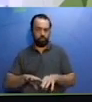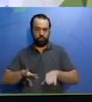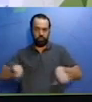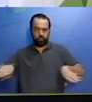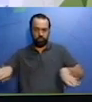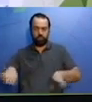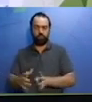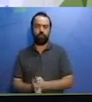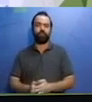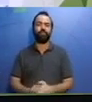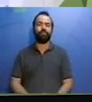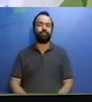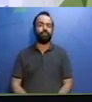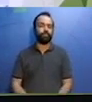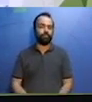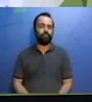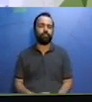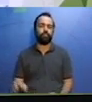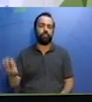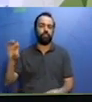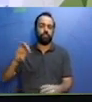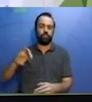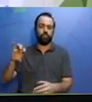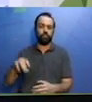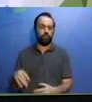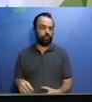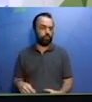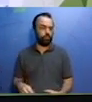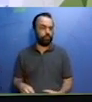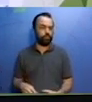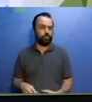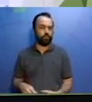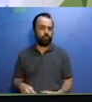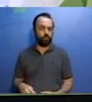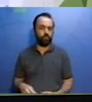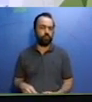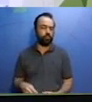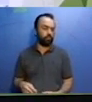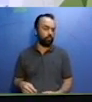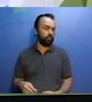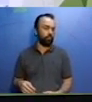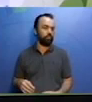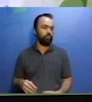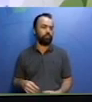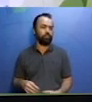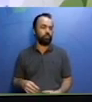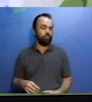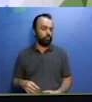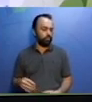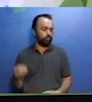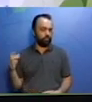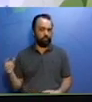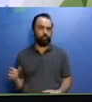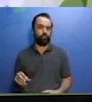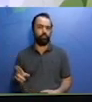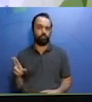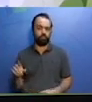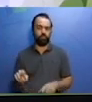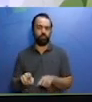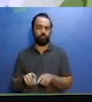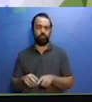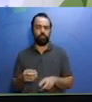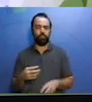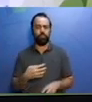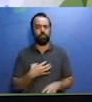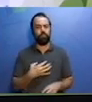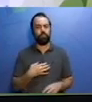separado. O sal produzido ainda tem o sal de magnésio, que ele também está encontrado